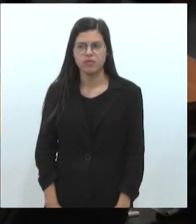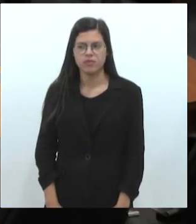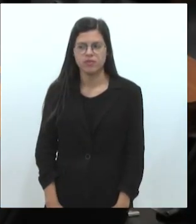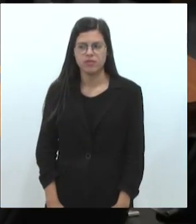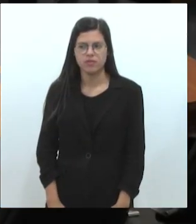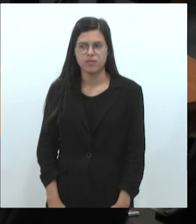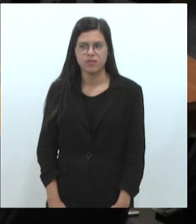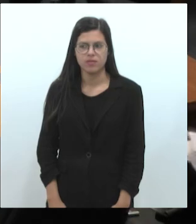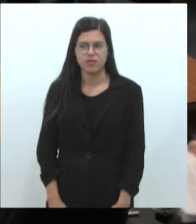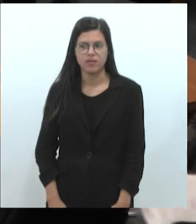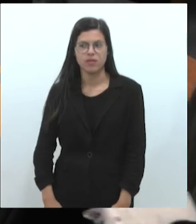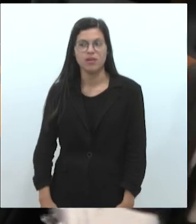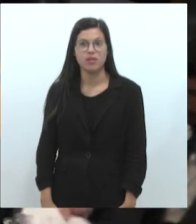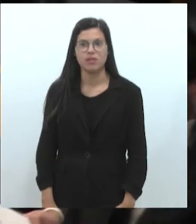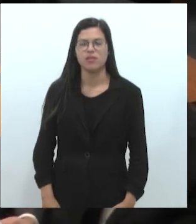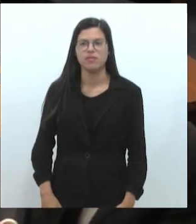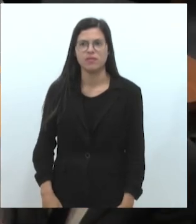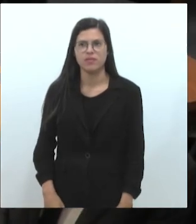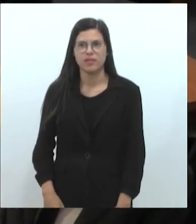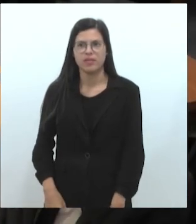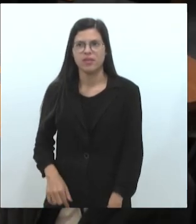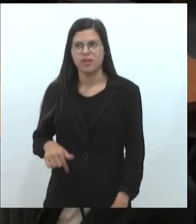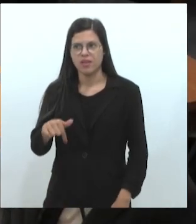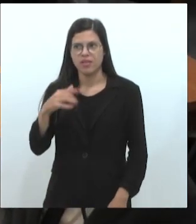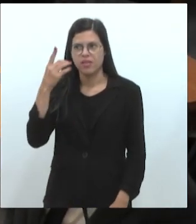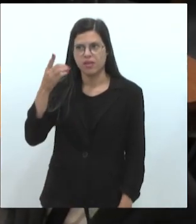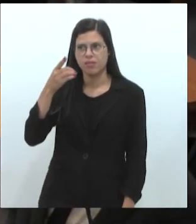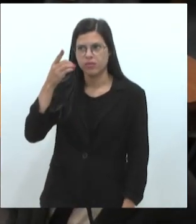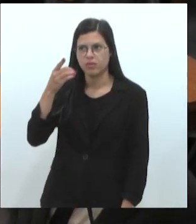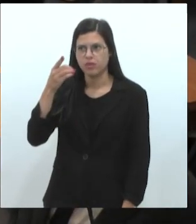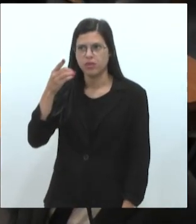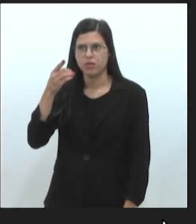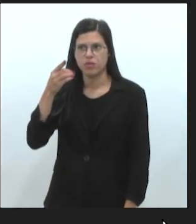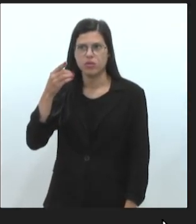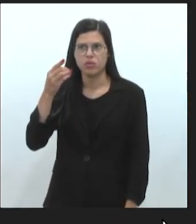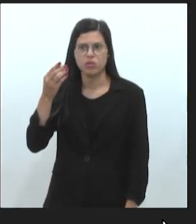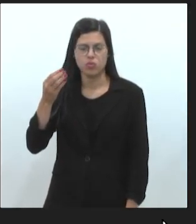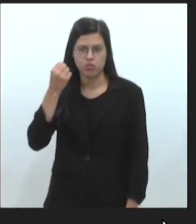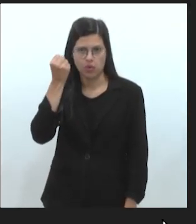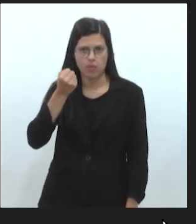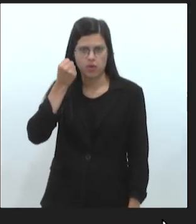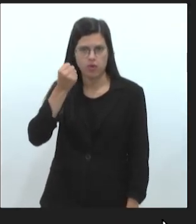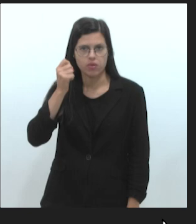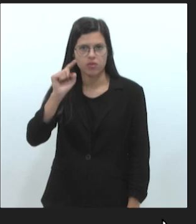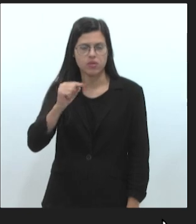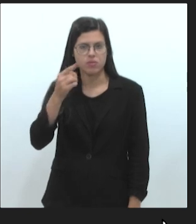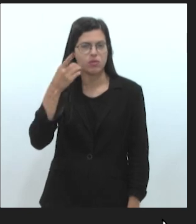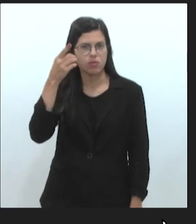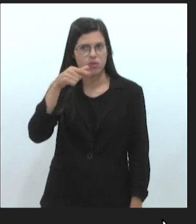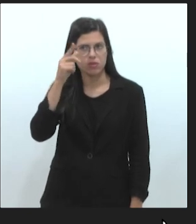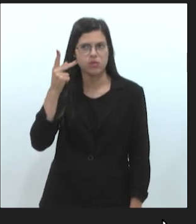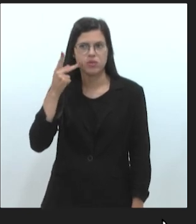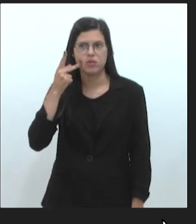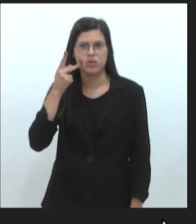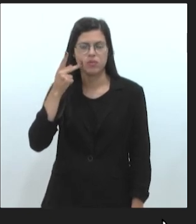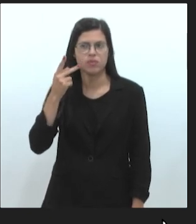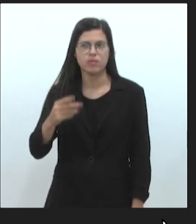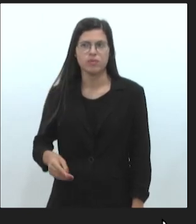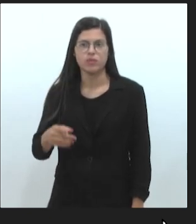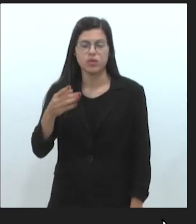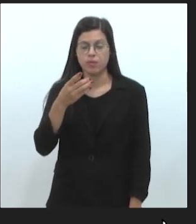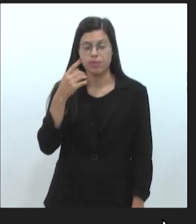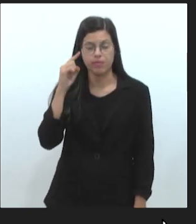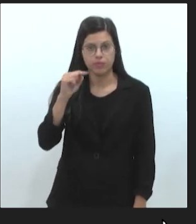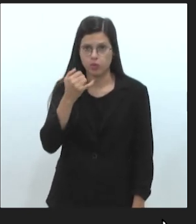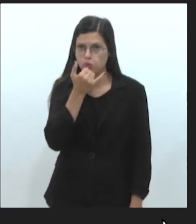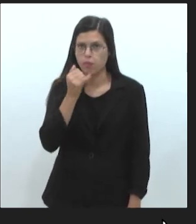Deputado Samuel Malafaia, logo em seguida, deputado Carlos Mink. Eu quero dizer que a deputada Renata Souza é muito amiga e ela é